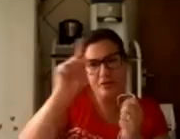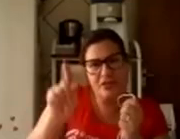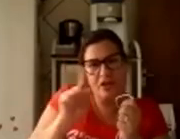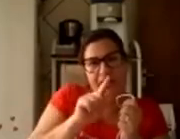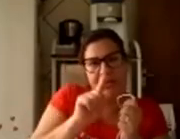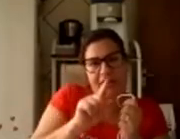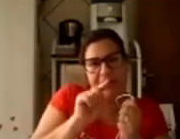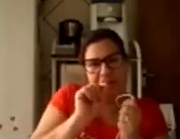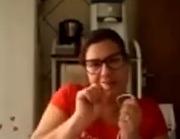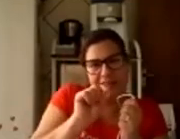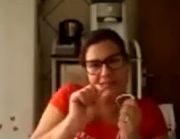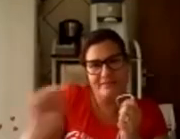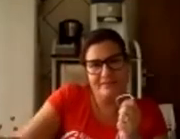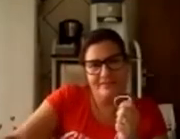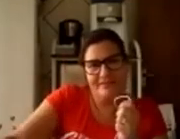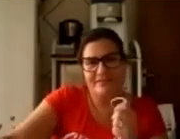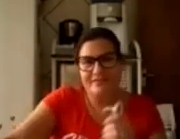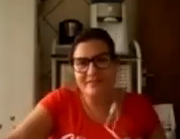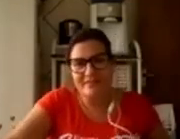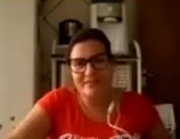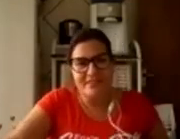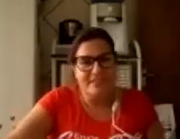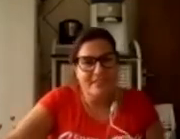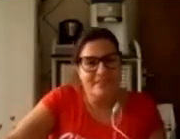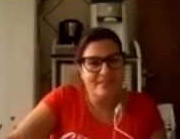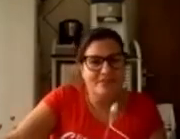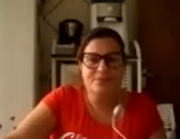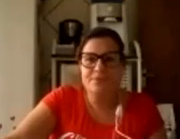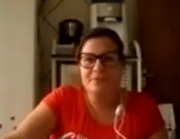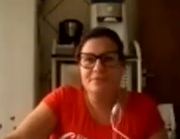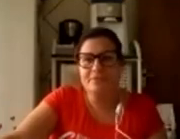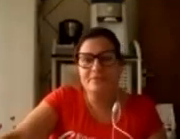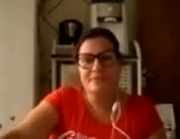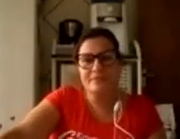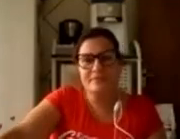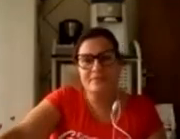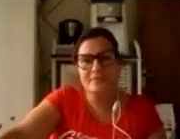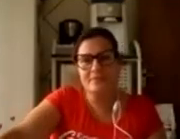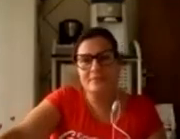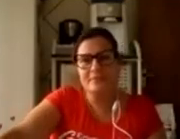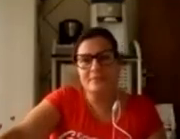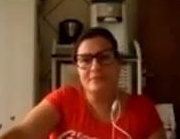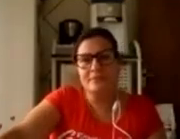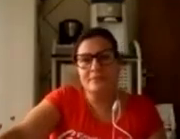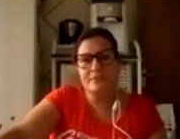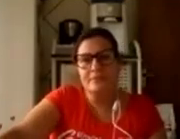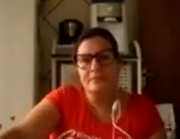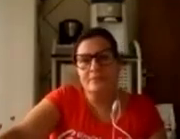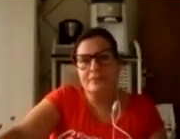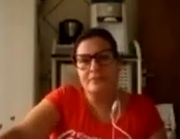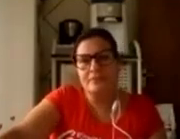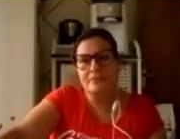A preocupação é se de repente eu estou preparada para tratar as dores físicas. Ótimo, ok, dentro do